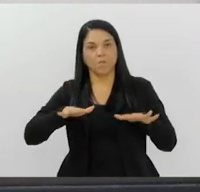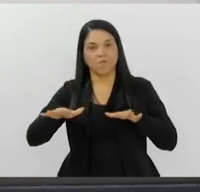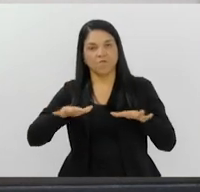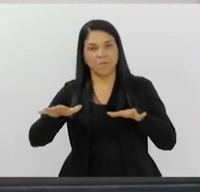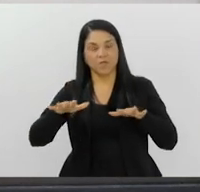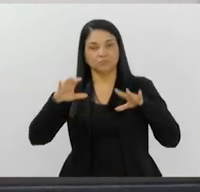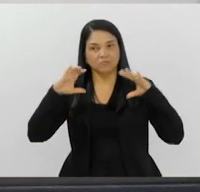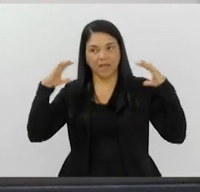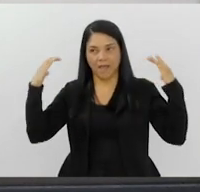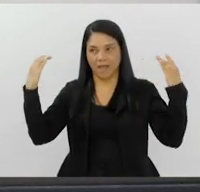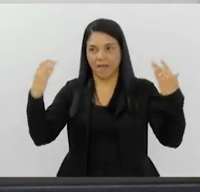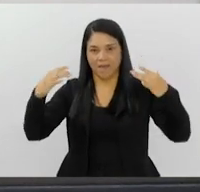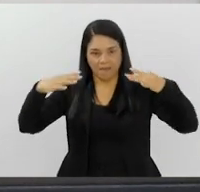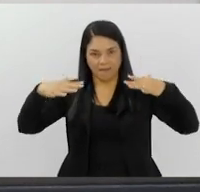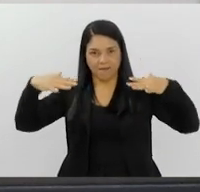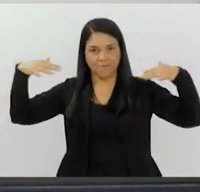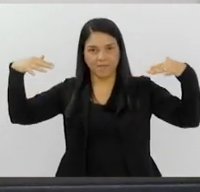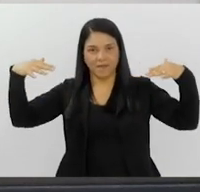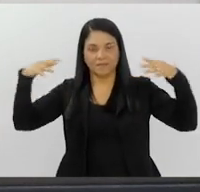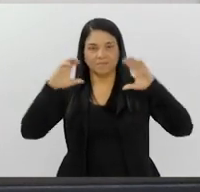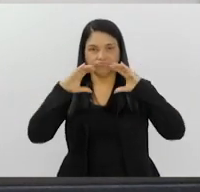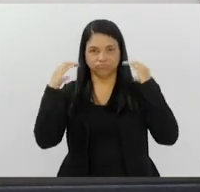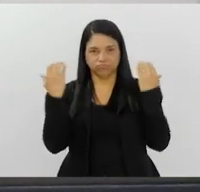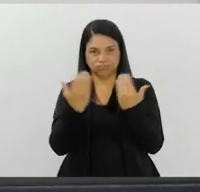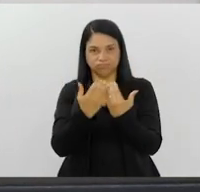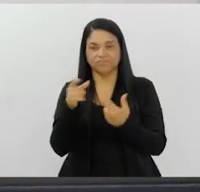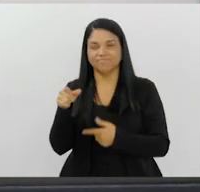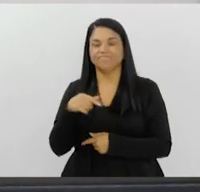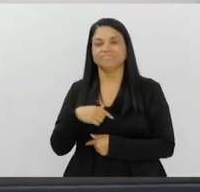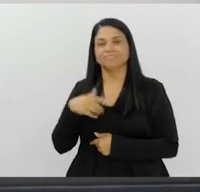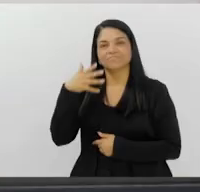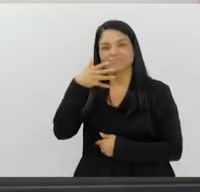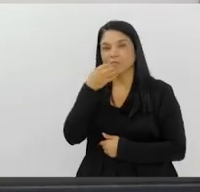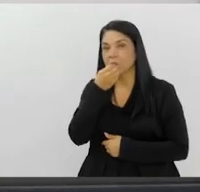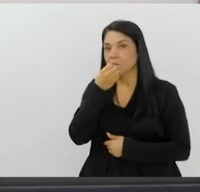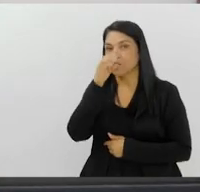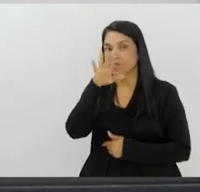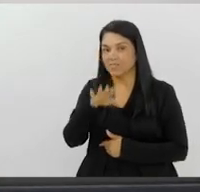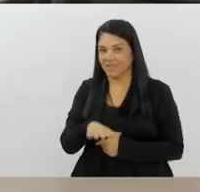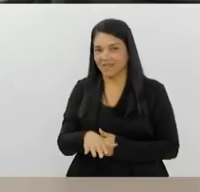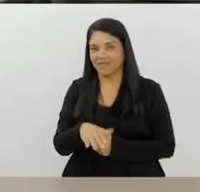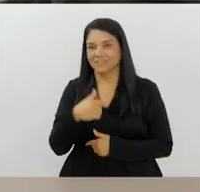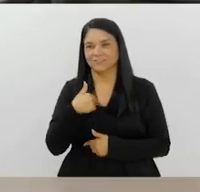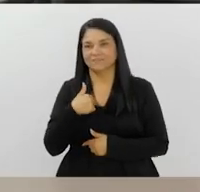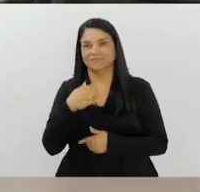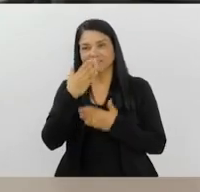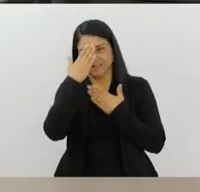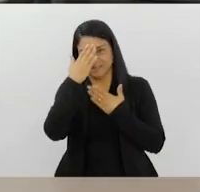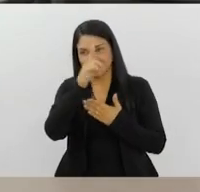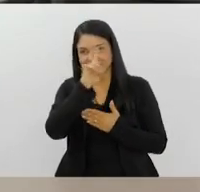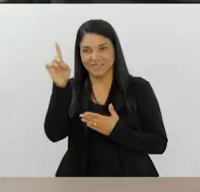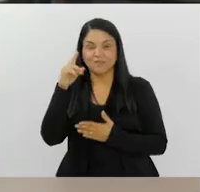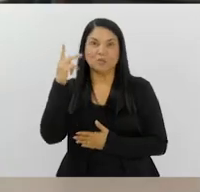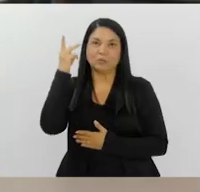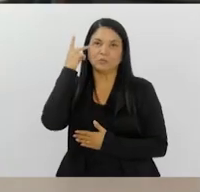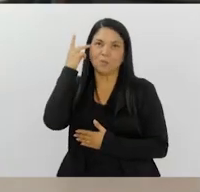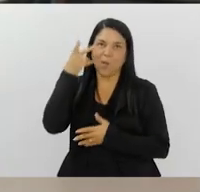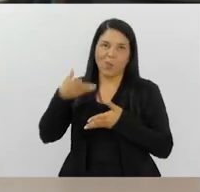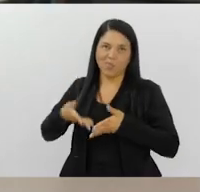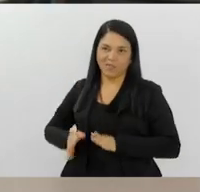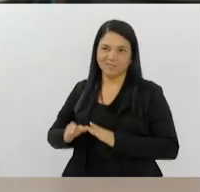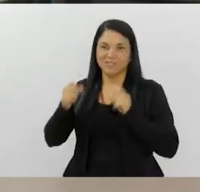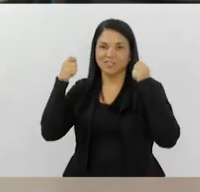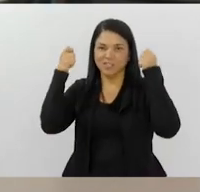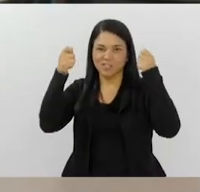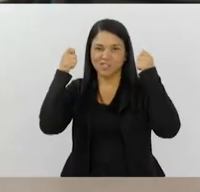arquibancada Isabela palavra é sua Oi muito boa tarde e Graças a Deus eu sou paulista e torço